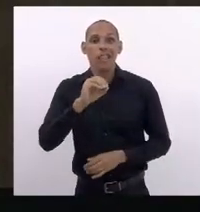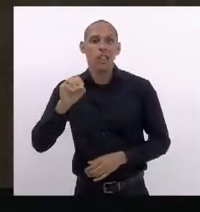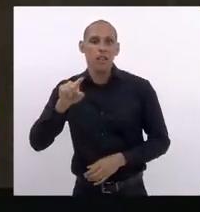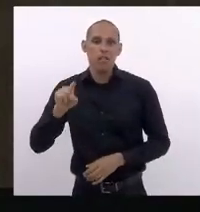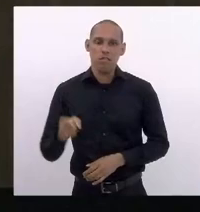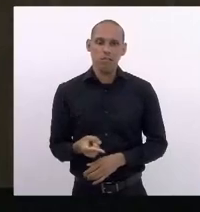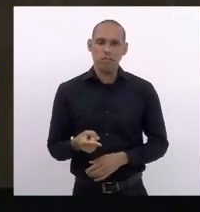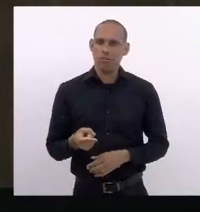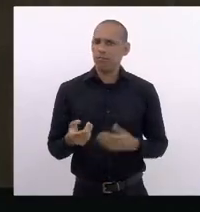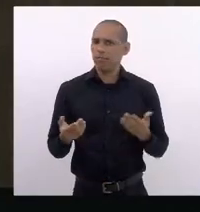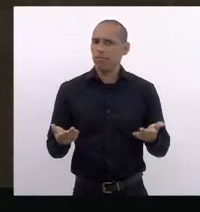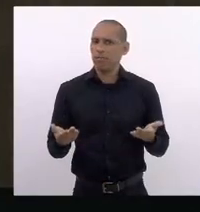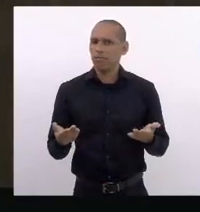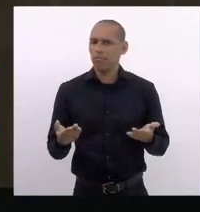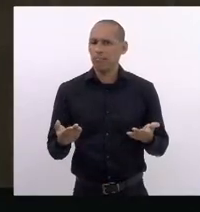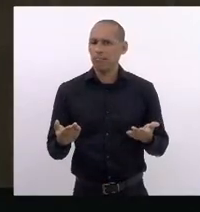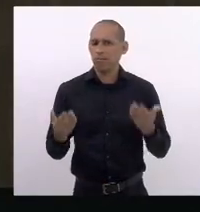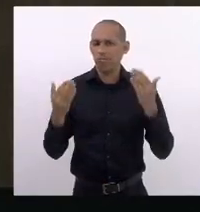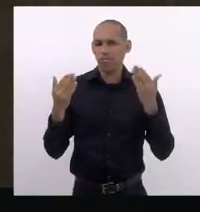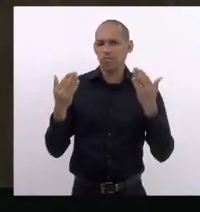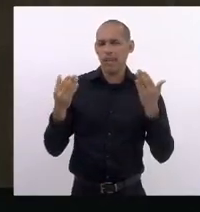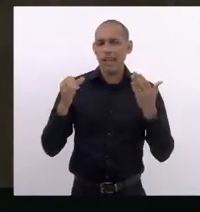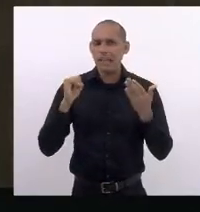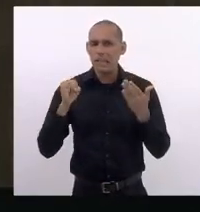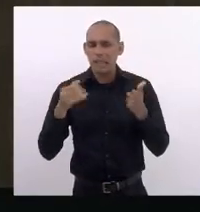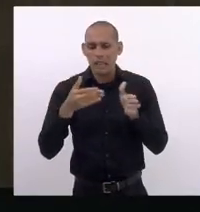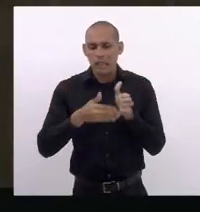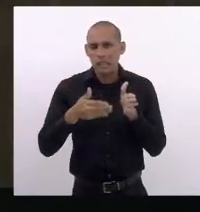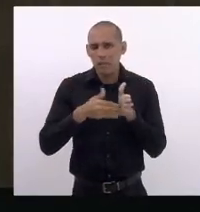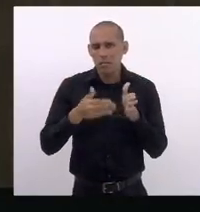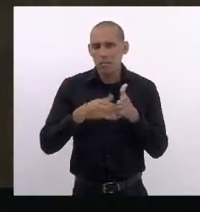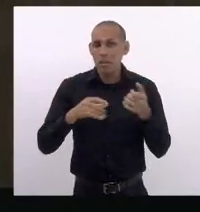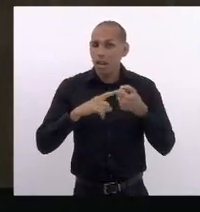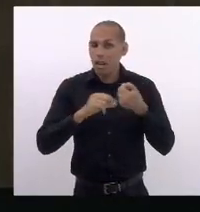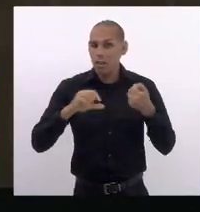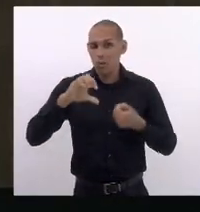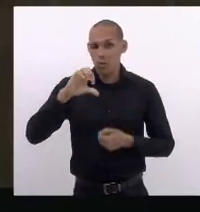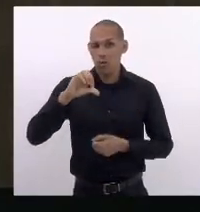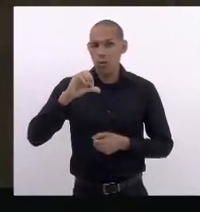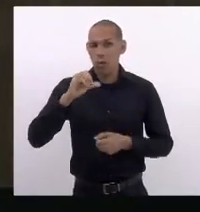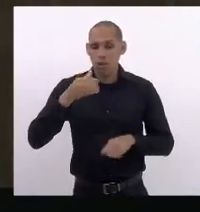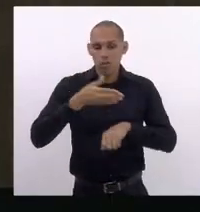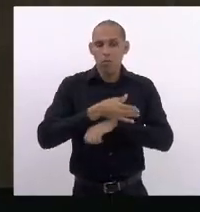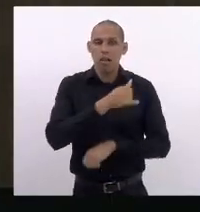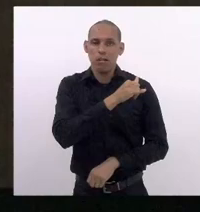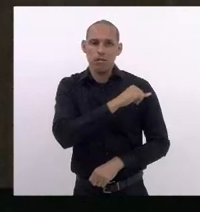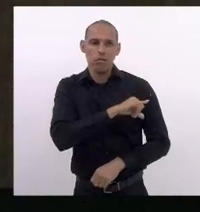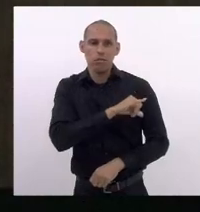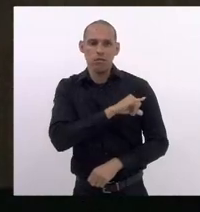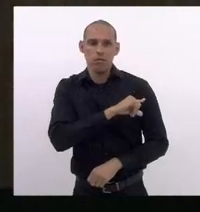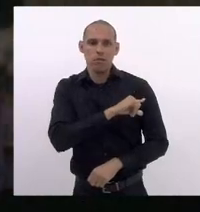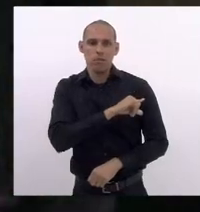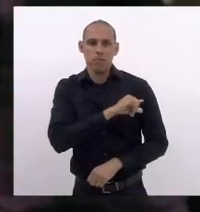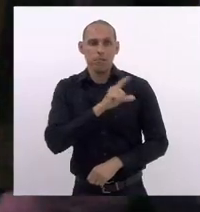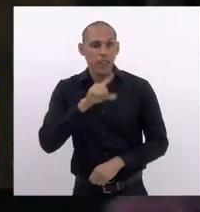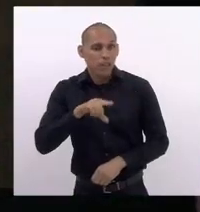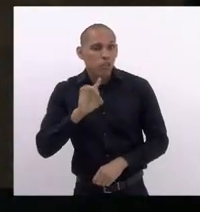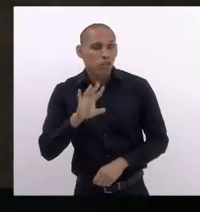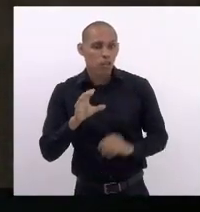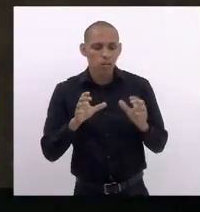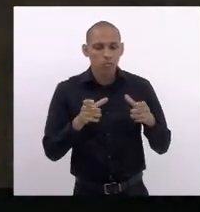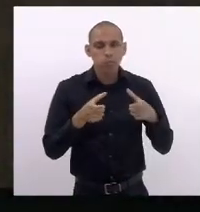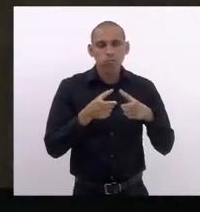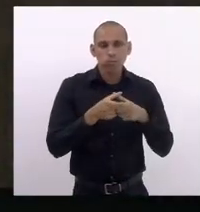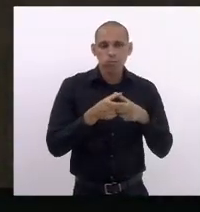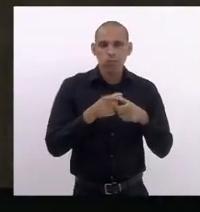uma dúvida se o limite de valor que está definido no artigo 9º do Supera Rio, ele só é para o microcrédito